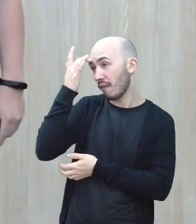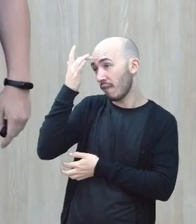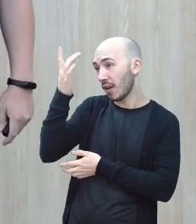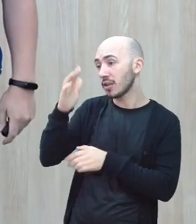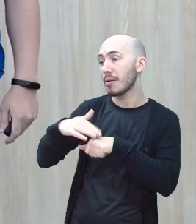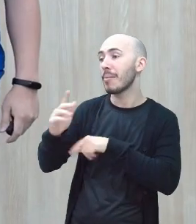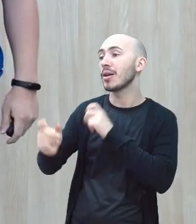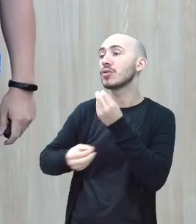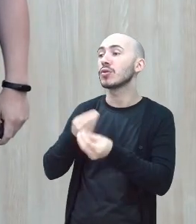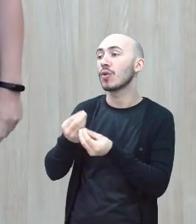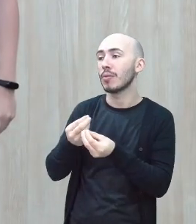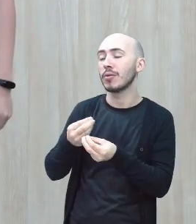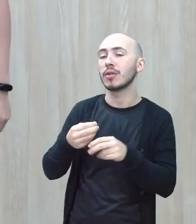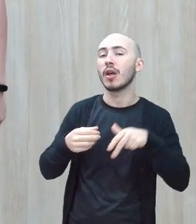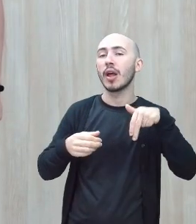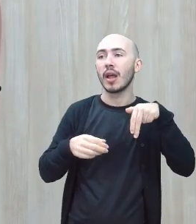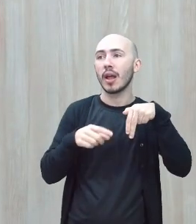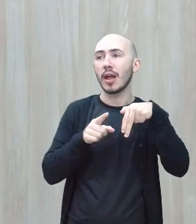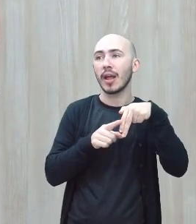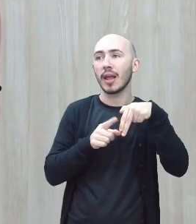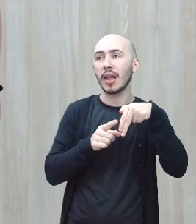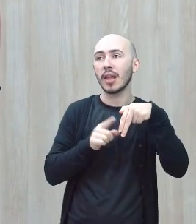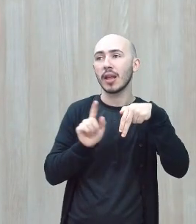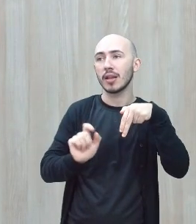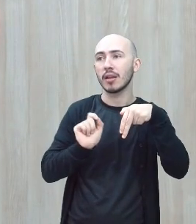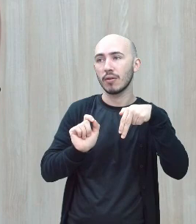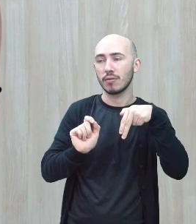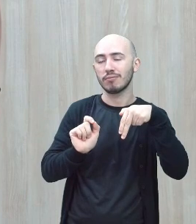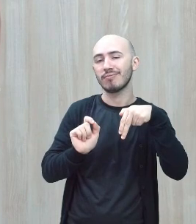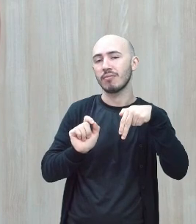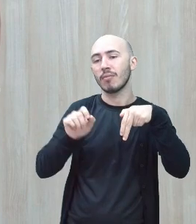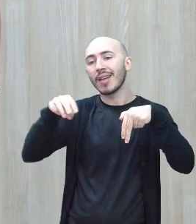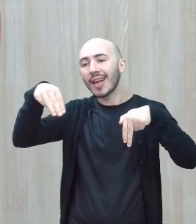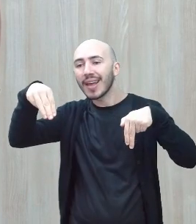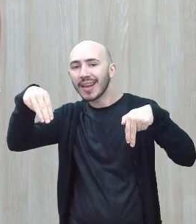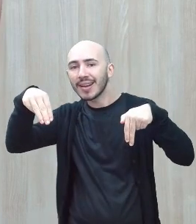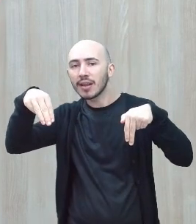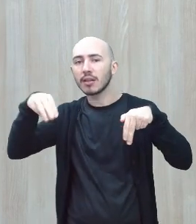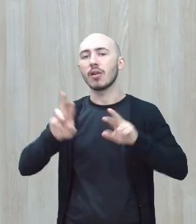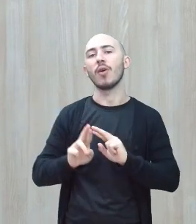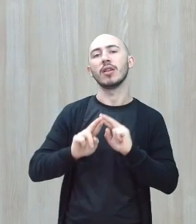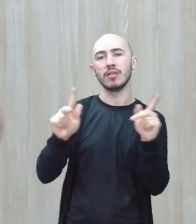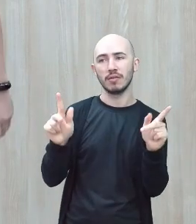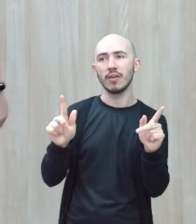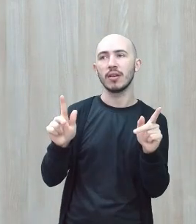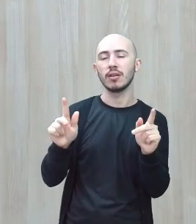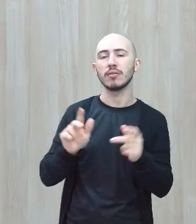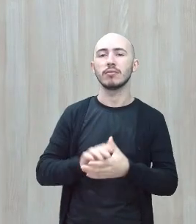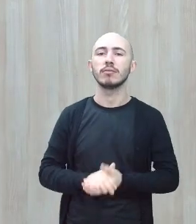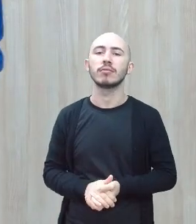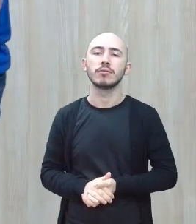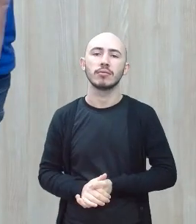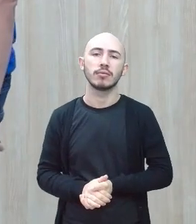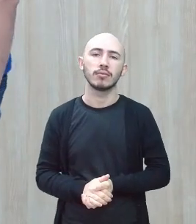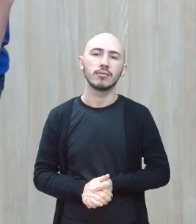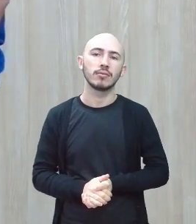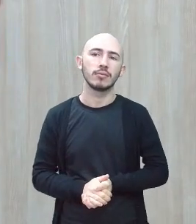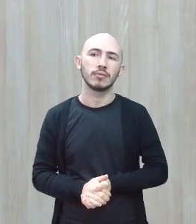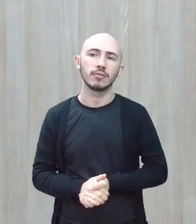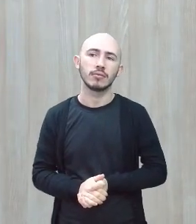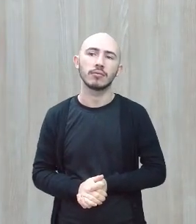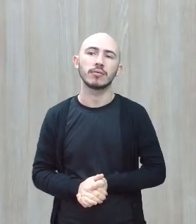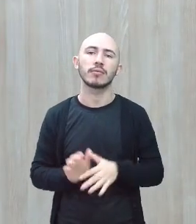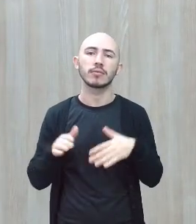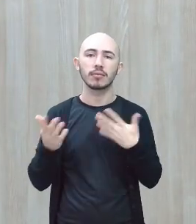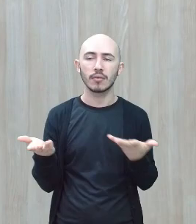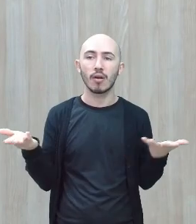M, ele é bilabial, né? M. E o N não. Então 10. Não bate a boca para poder finalizar, tá bom? E daí a